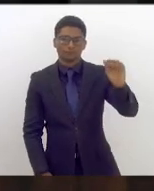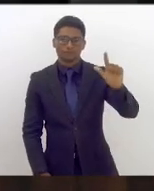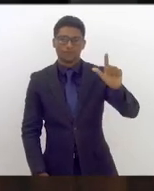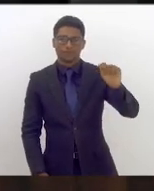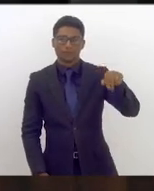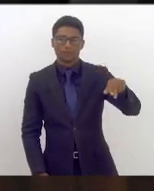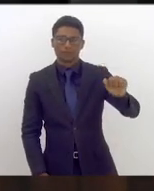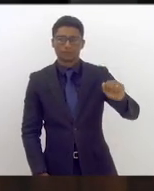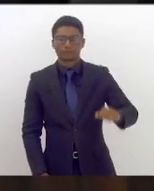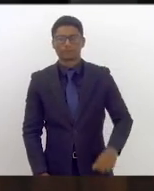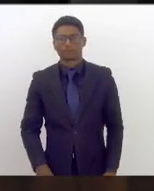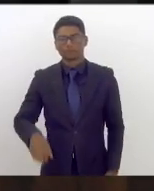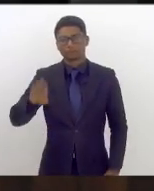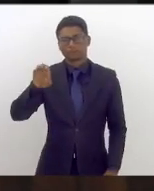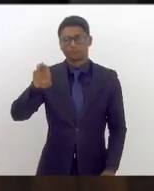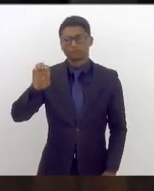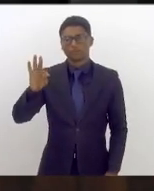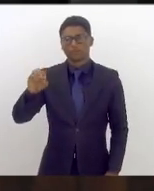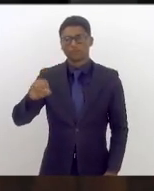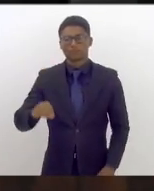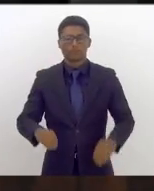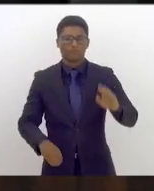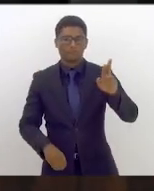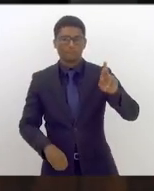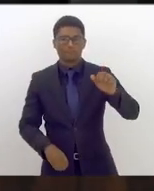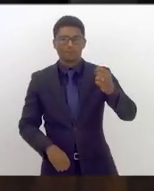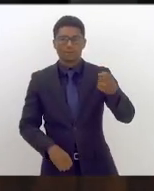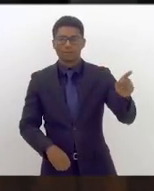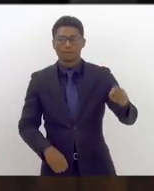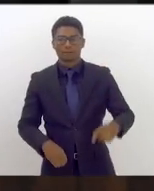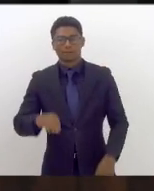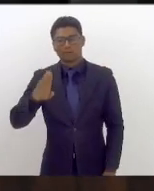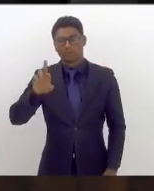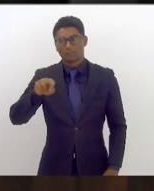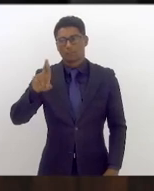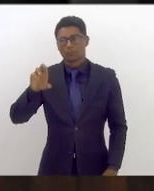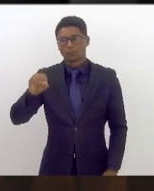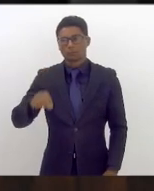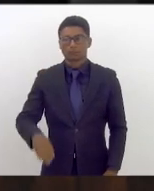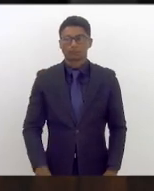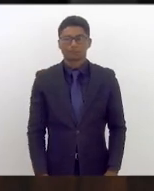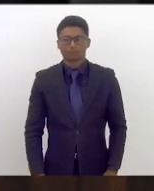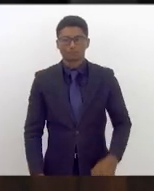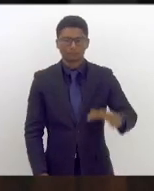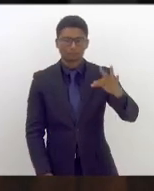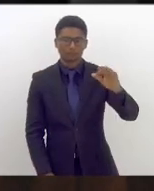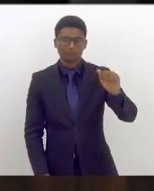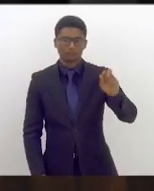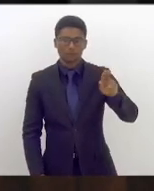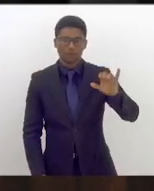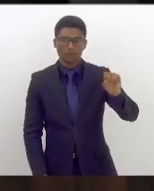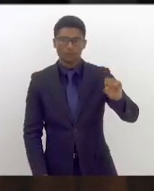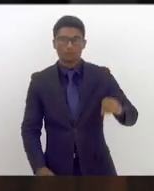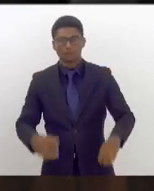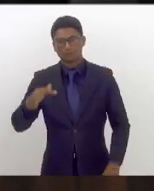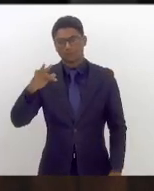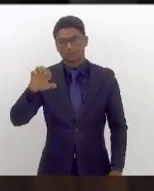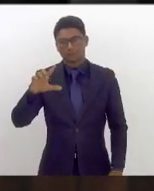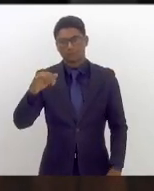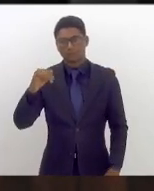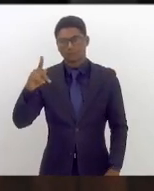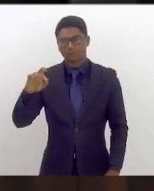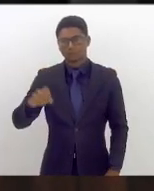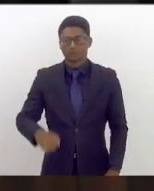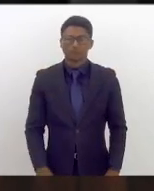Passos Bebeto brasão Bruno dali Fábio Silva Felipe Soares